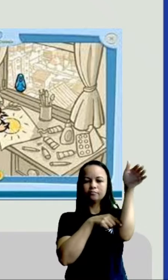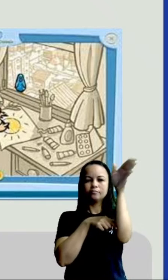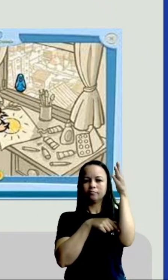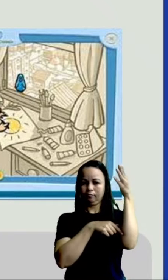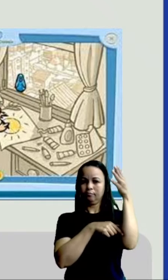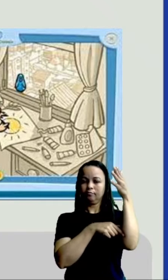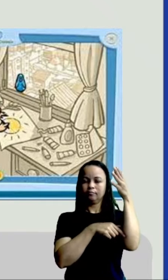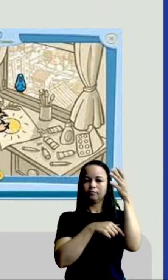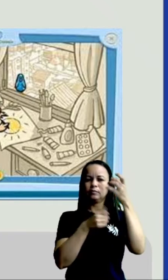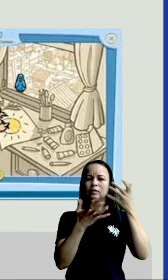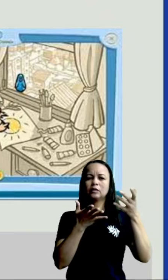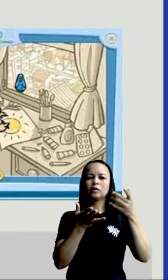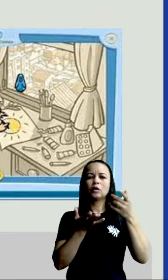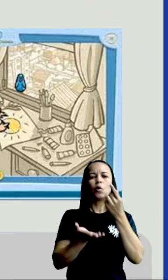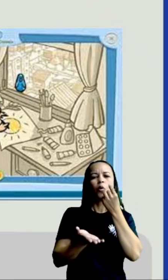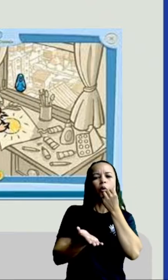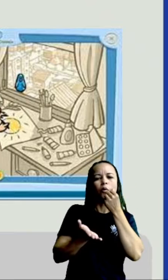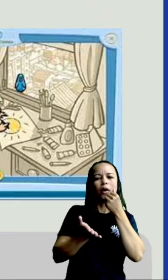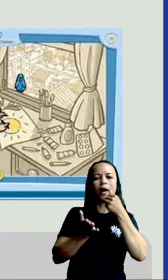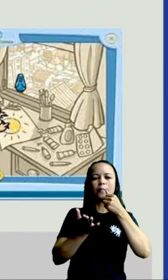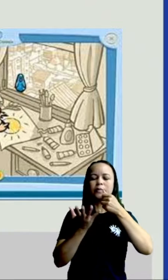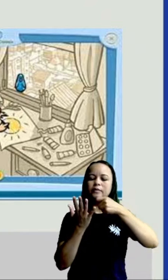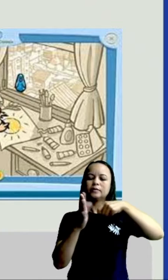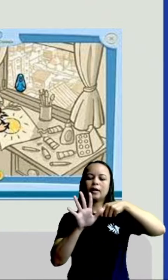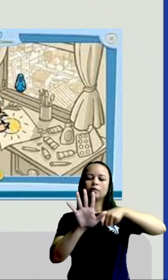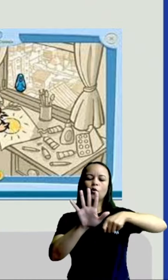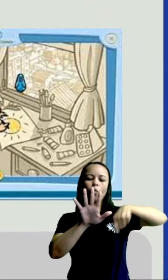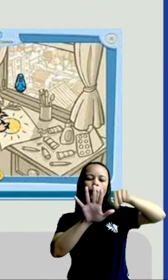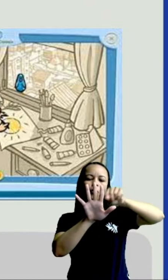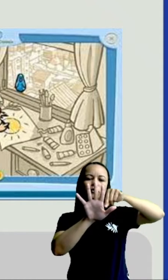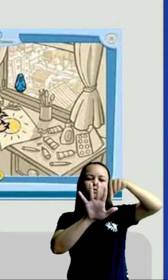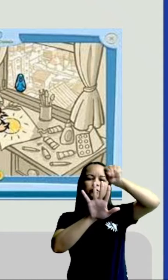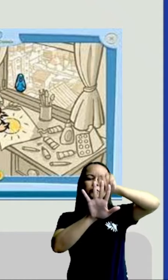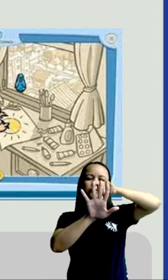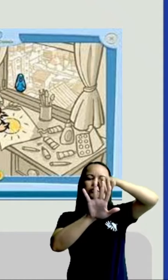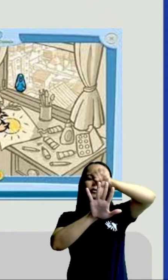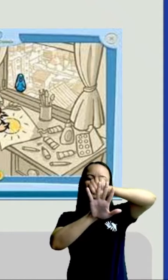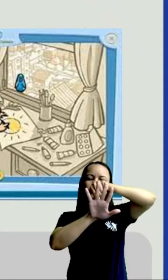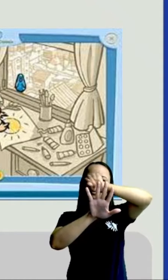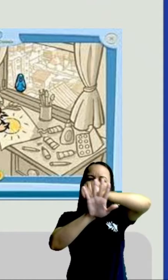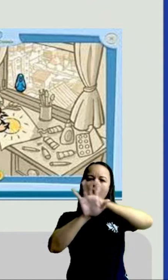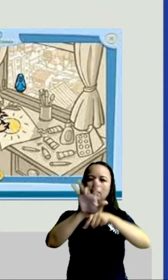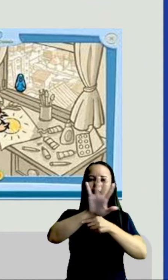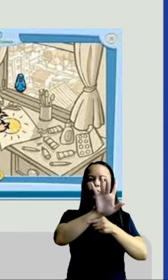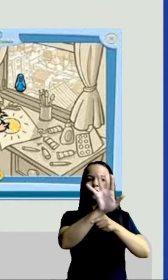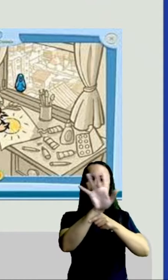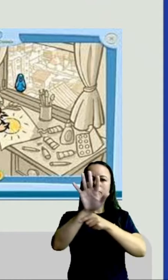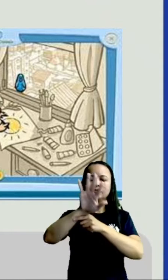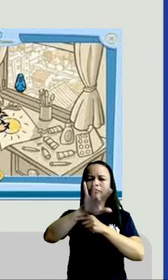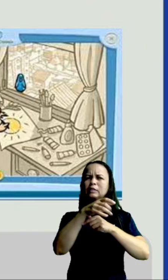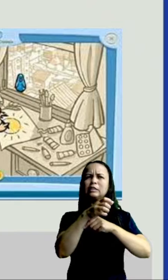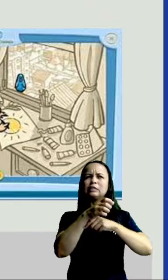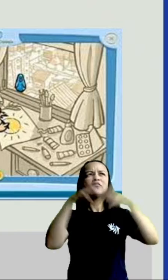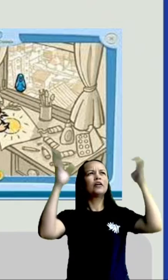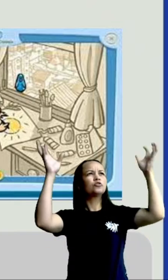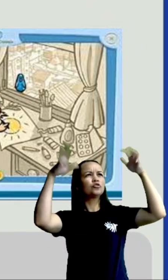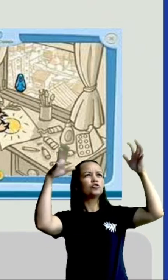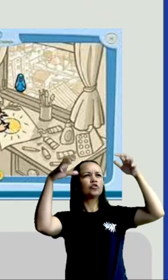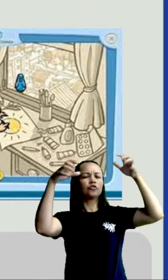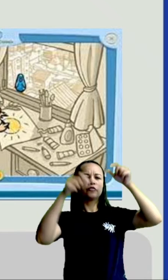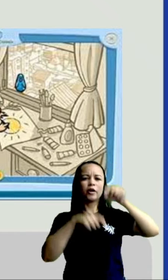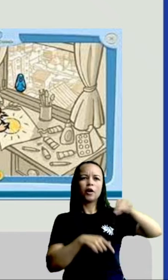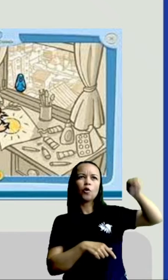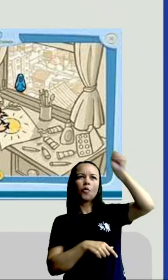castelo corro o lápis em torno da mão e me dou uma luva e se faço chover